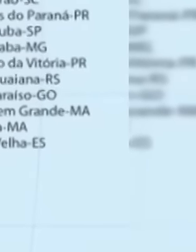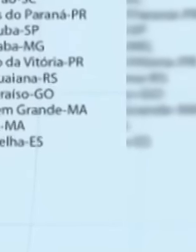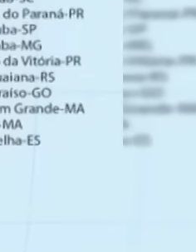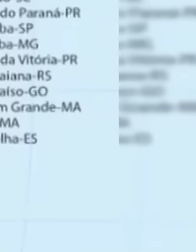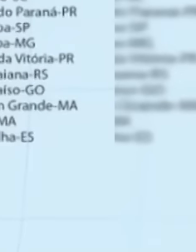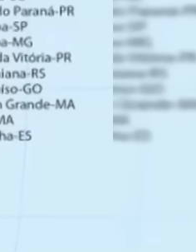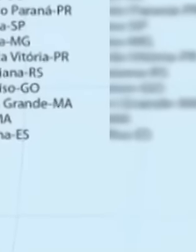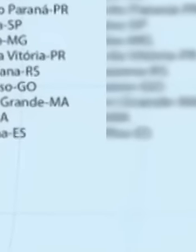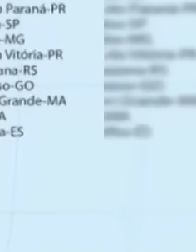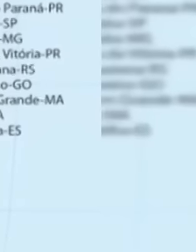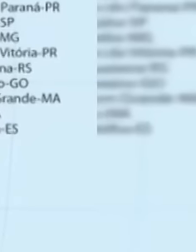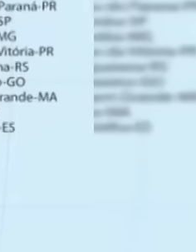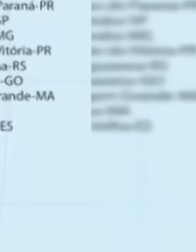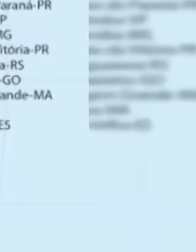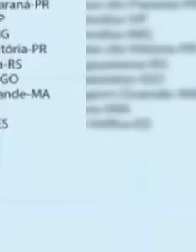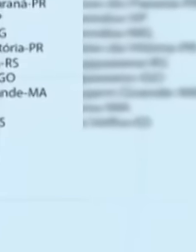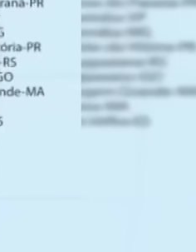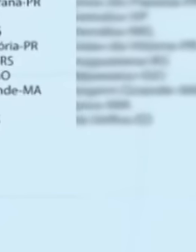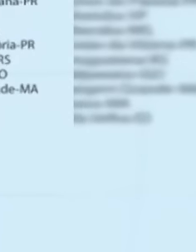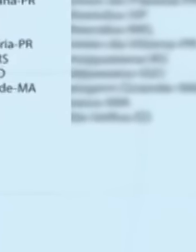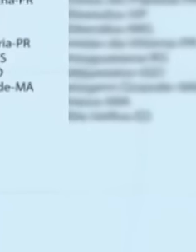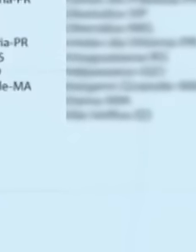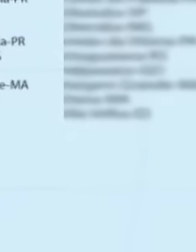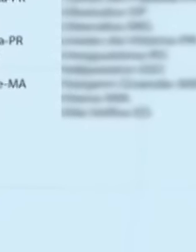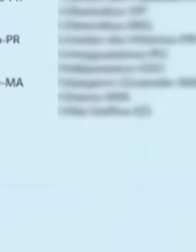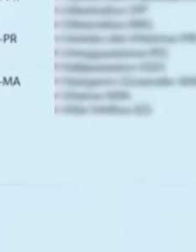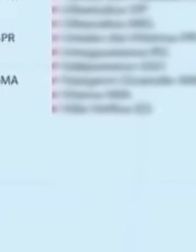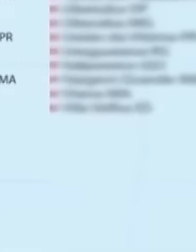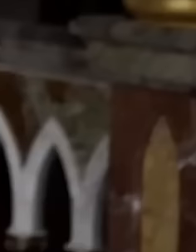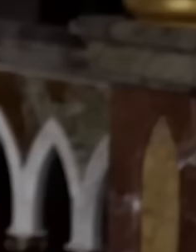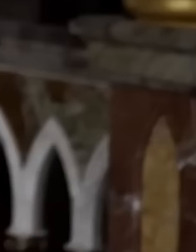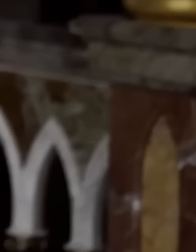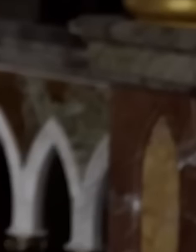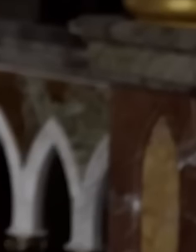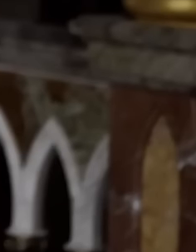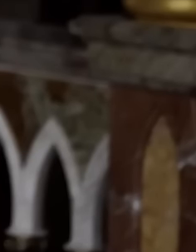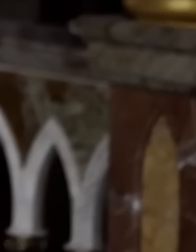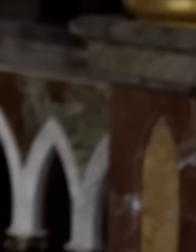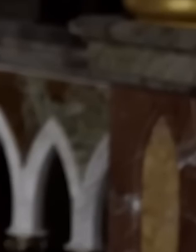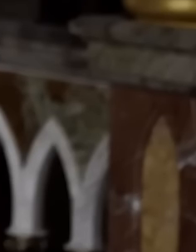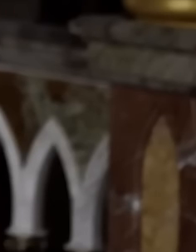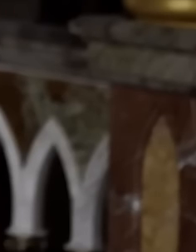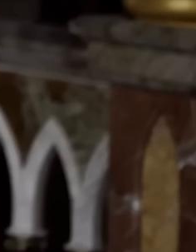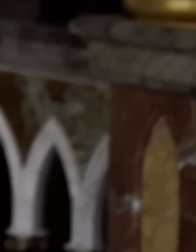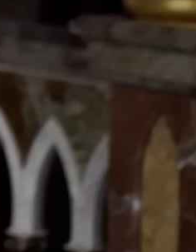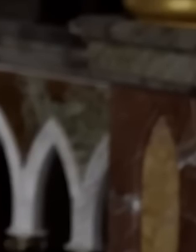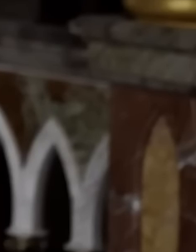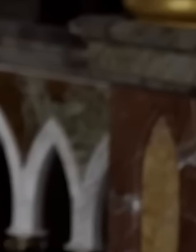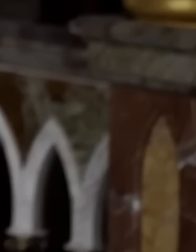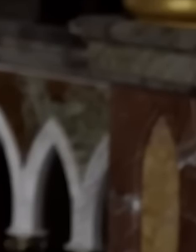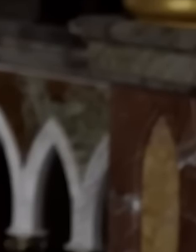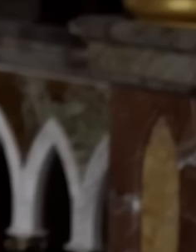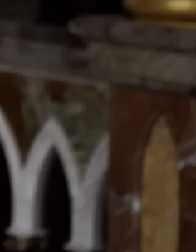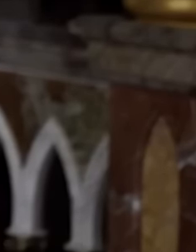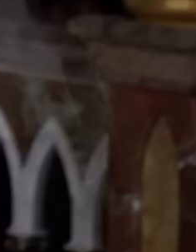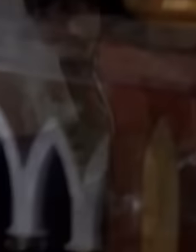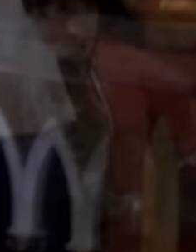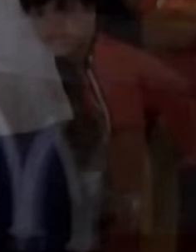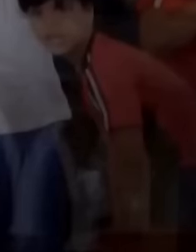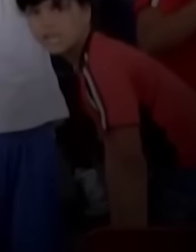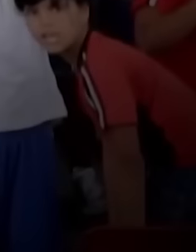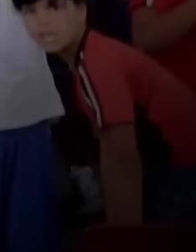instituições, 270 cidades e 147 dioceses. Uma iniciativa de Monsenhor João para ajudar